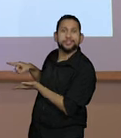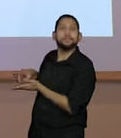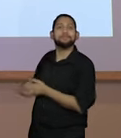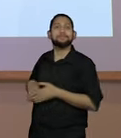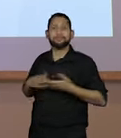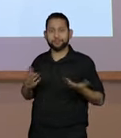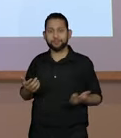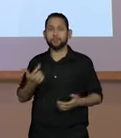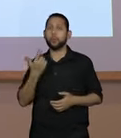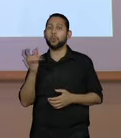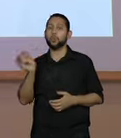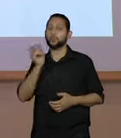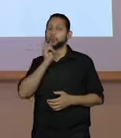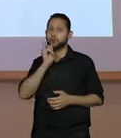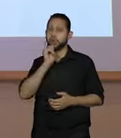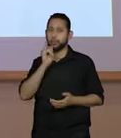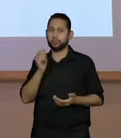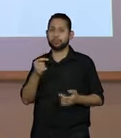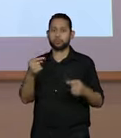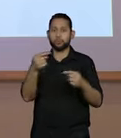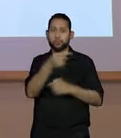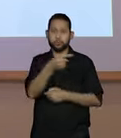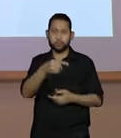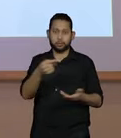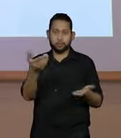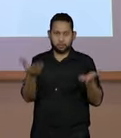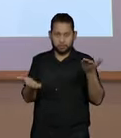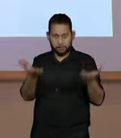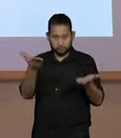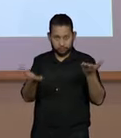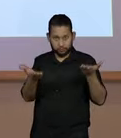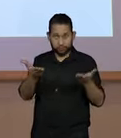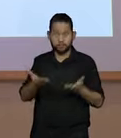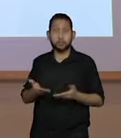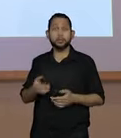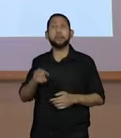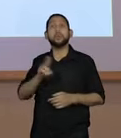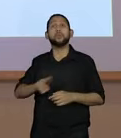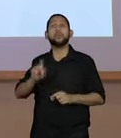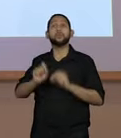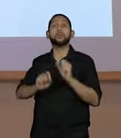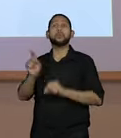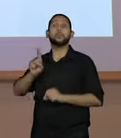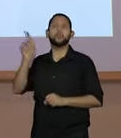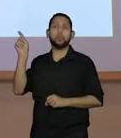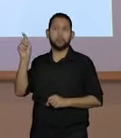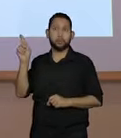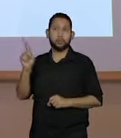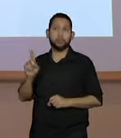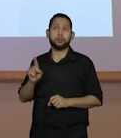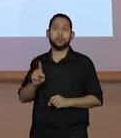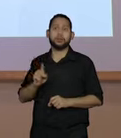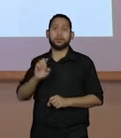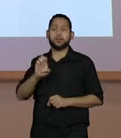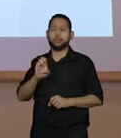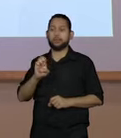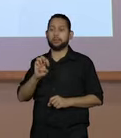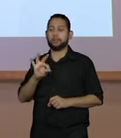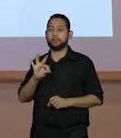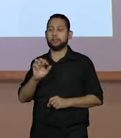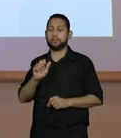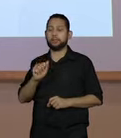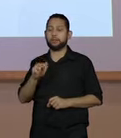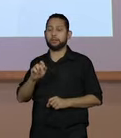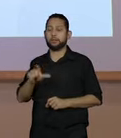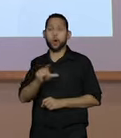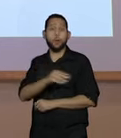Um outro exemplo de balanceamento de equação, a gente vai usar a combustão do álcool. Lembrando que a combustão do